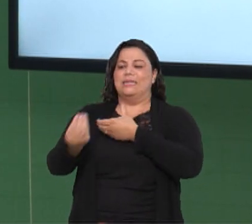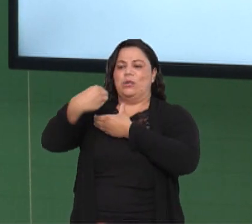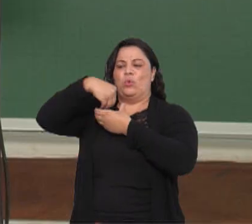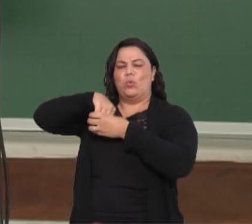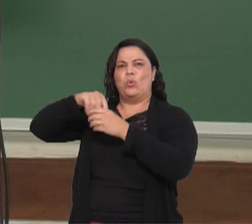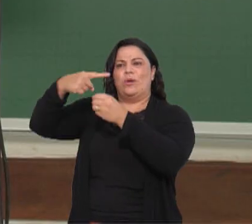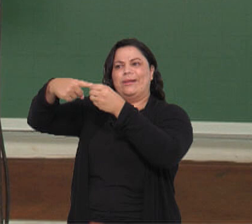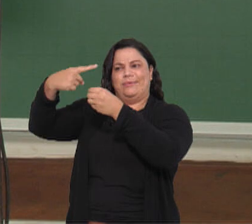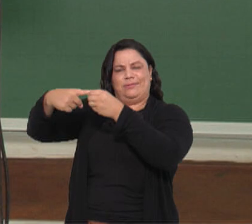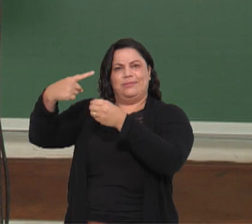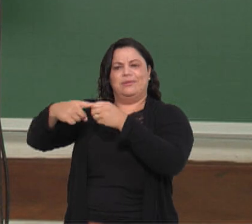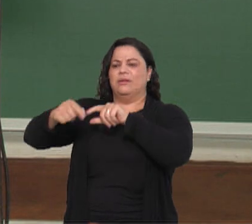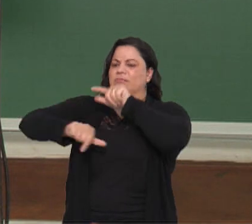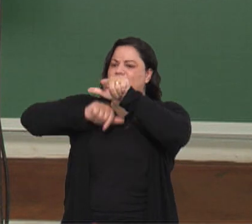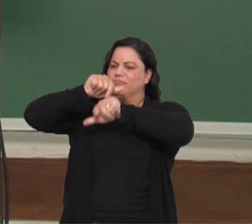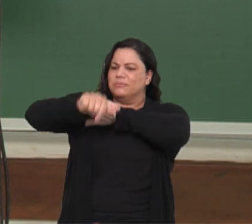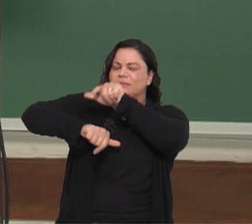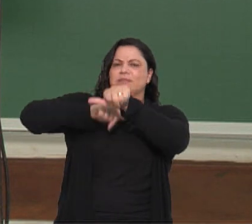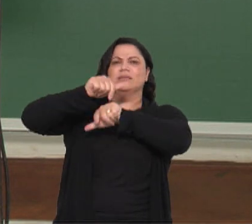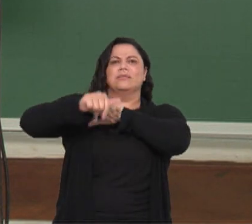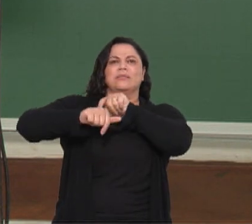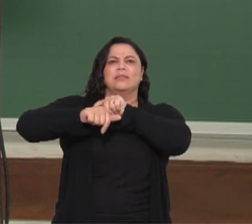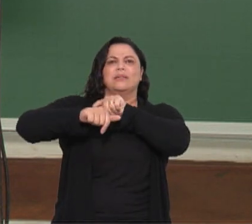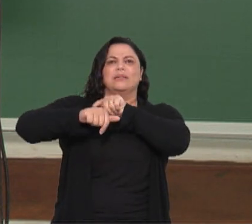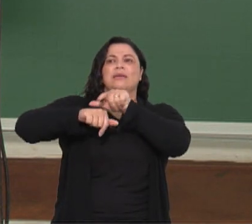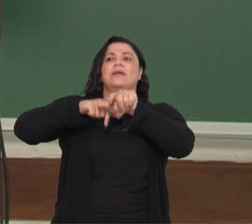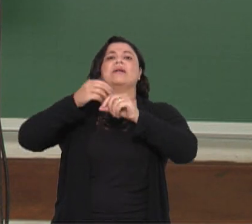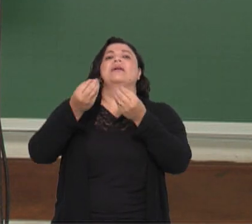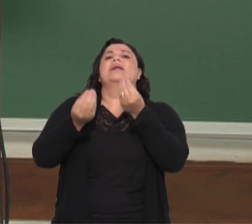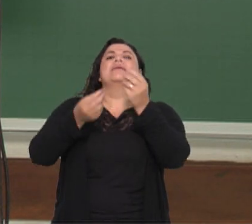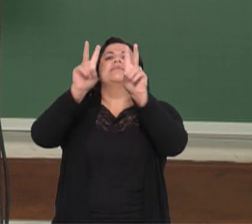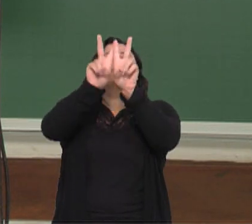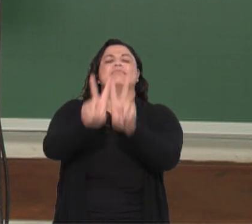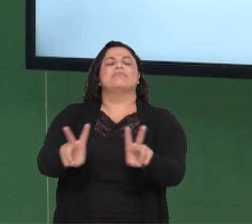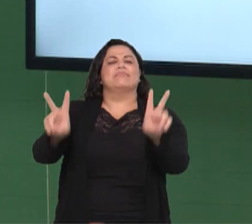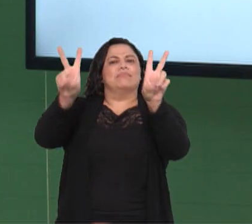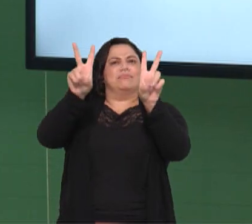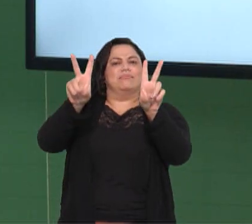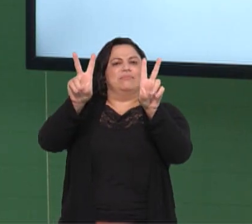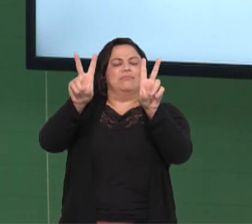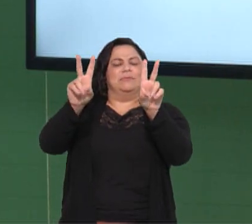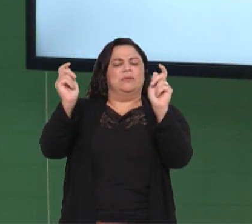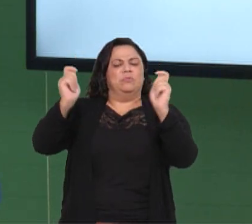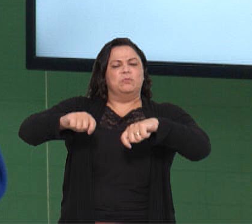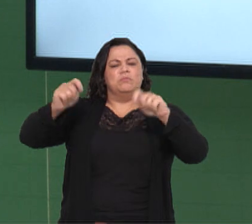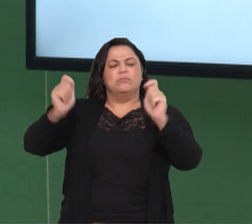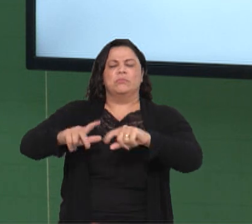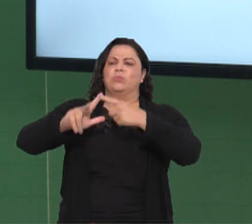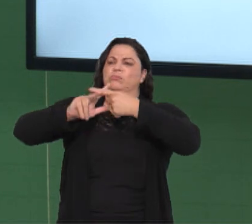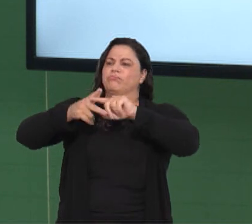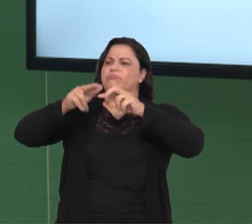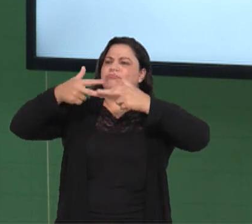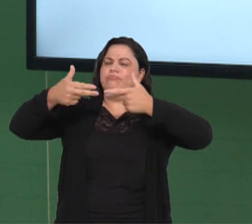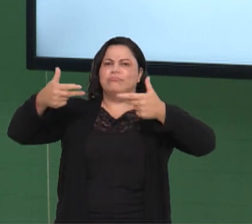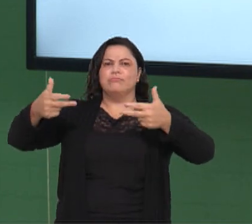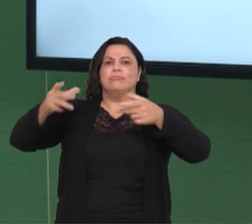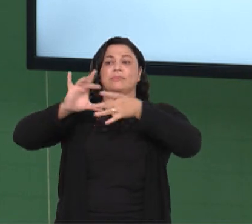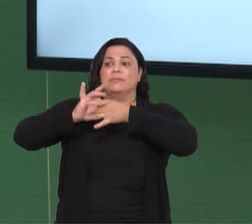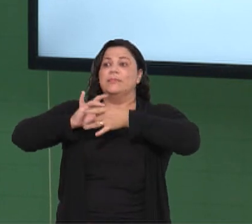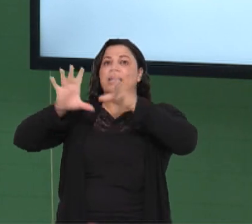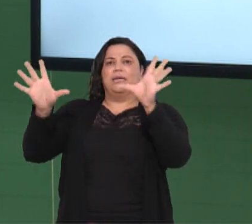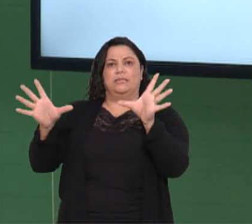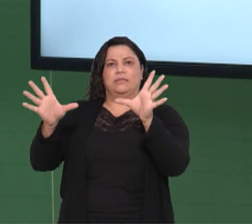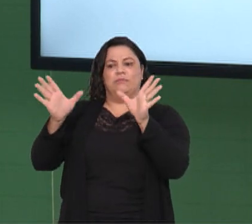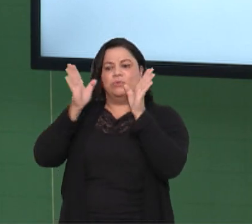ideal para trabalhar justamente de acordo com essa virtude que ela tem, ser produtor, artesão, essa pessoa seria livre dentro